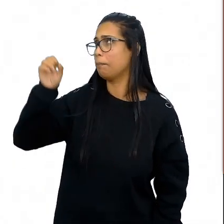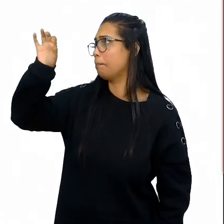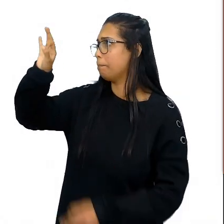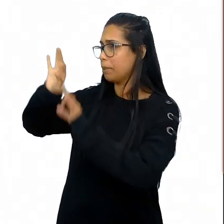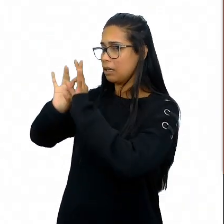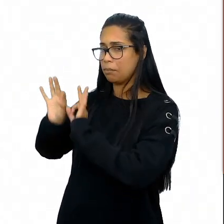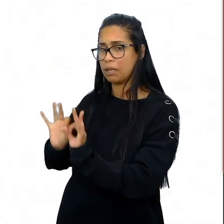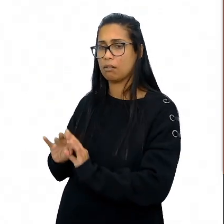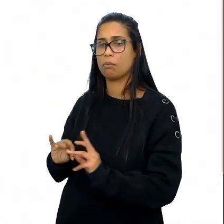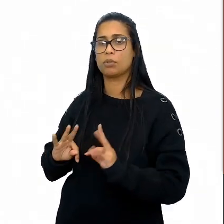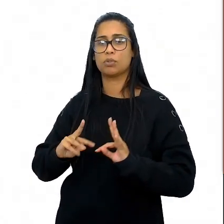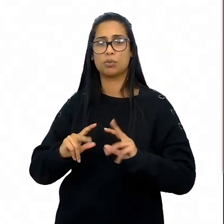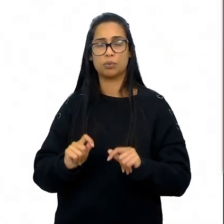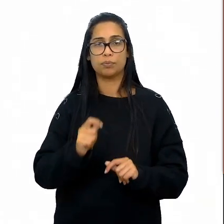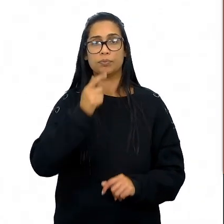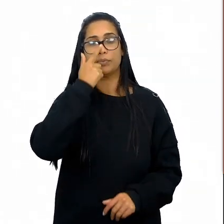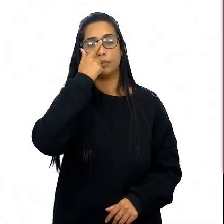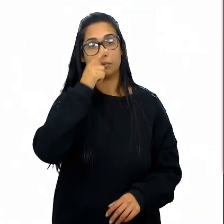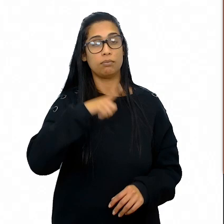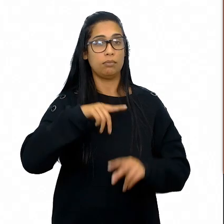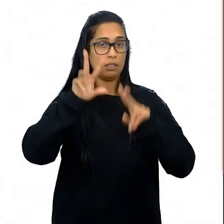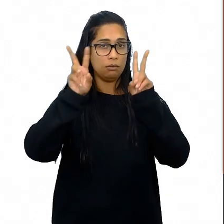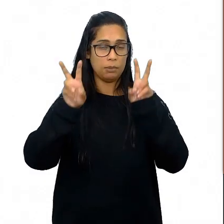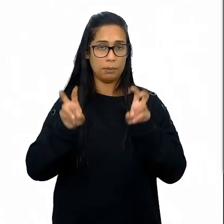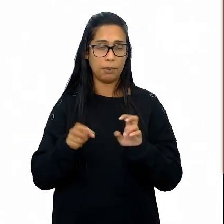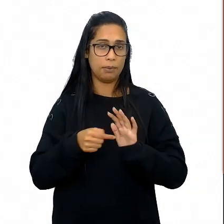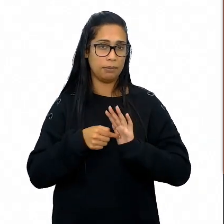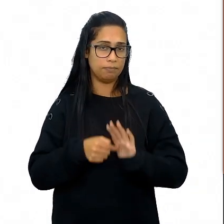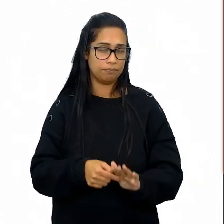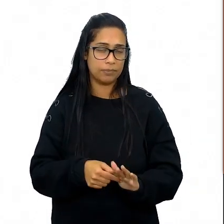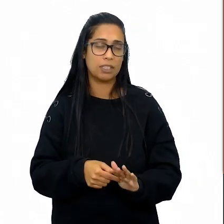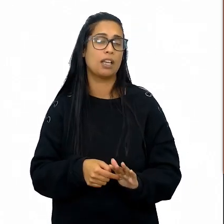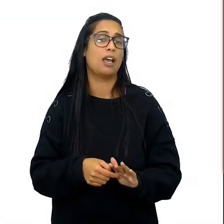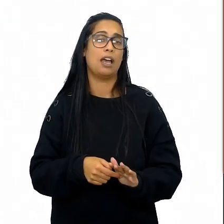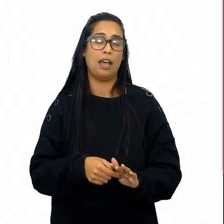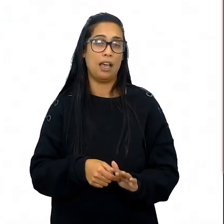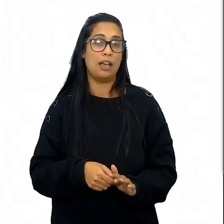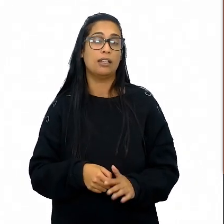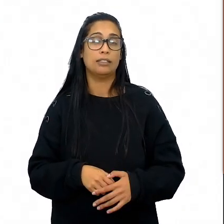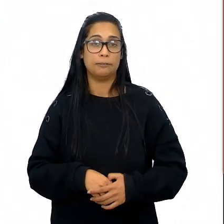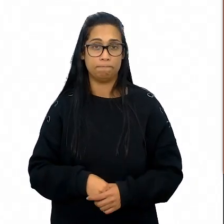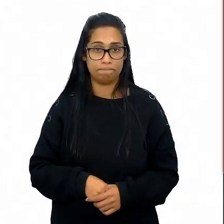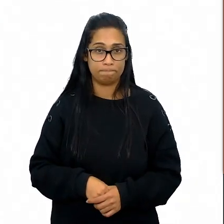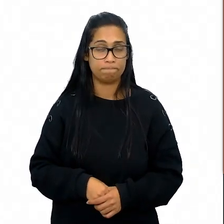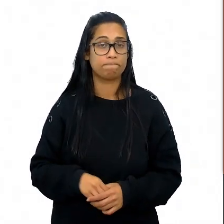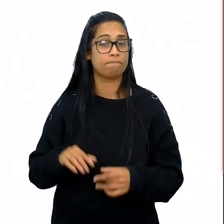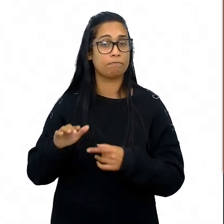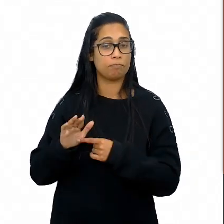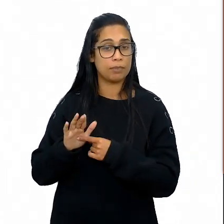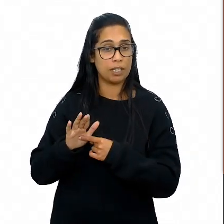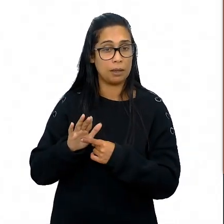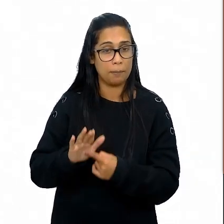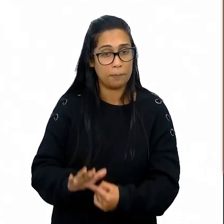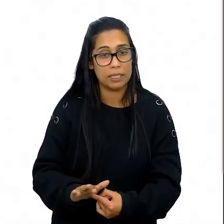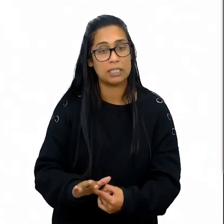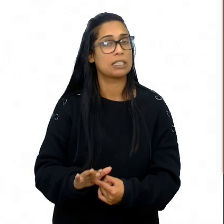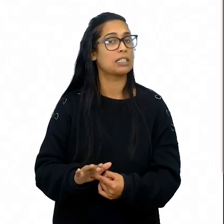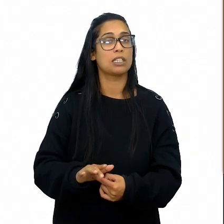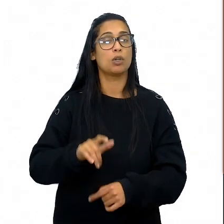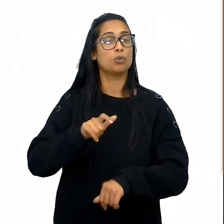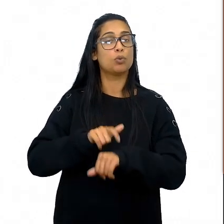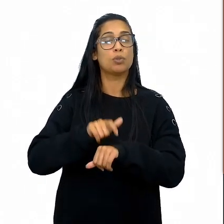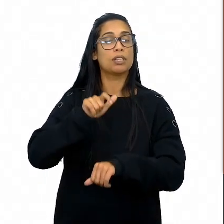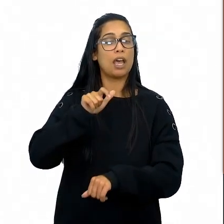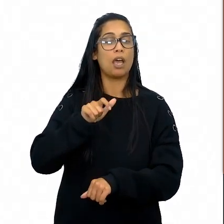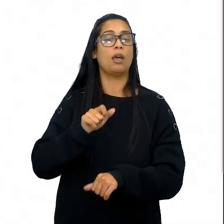aonde ele traz a unidade temática ele traz um ano né onde aquilo aquilo tá tá